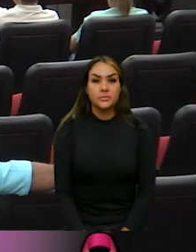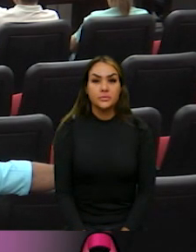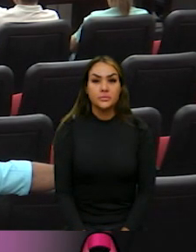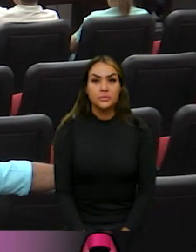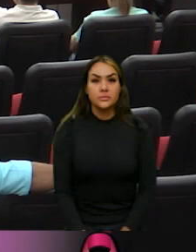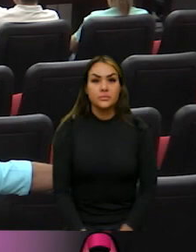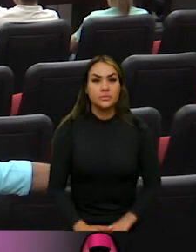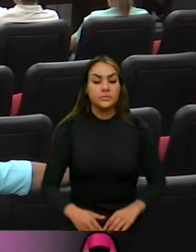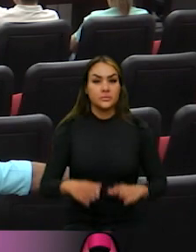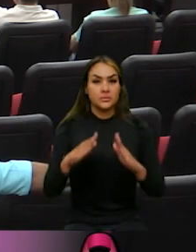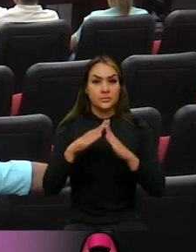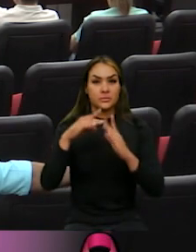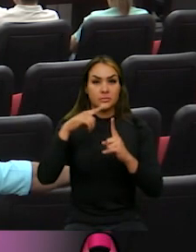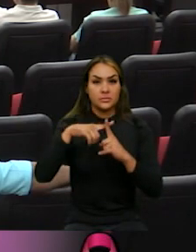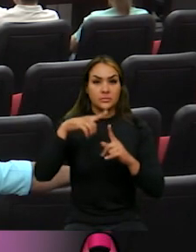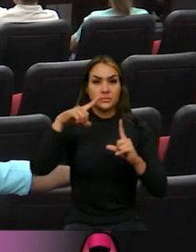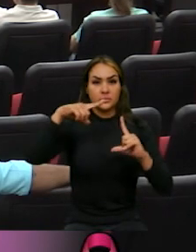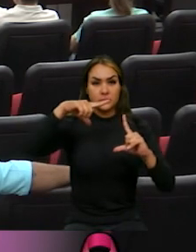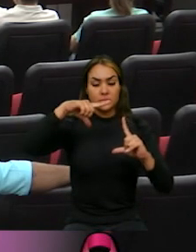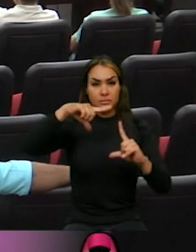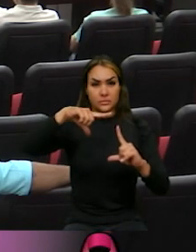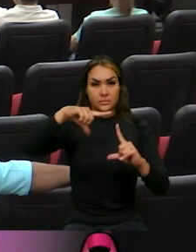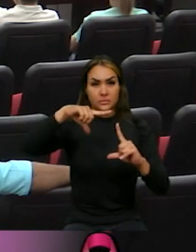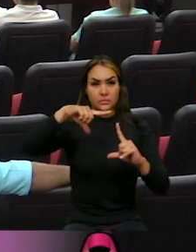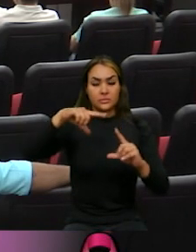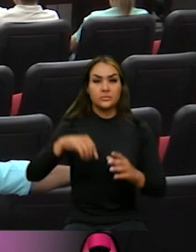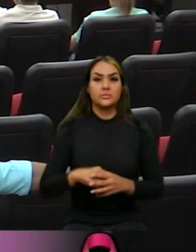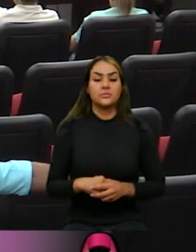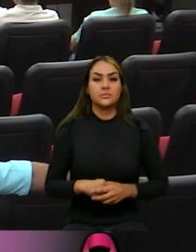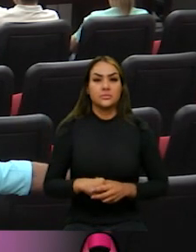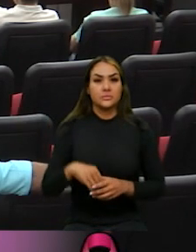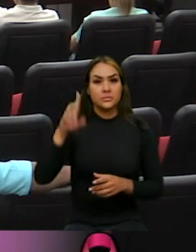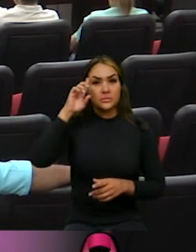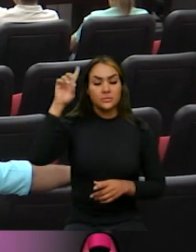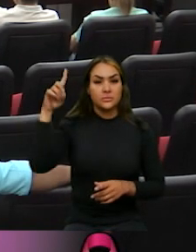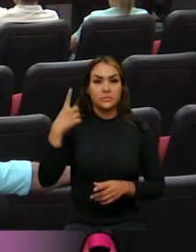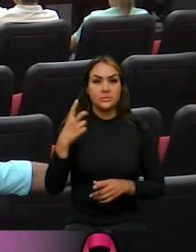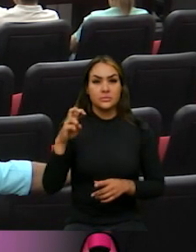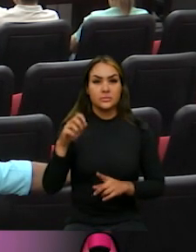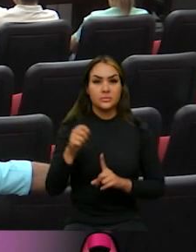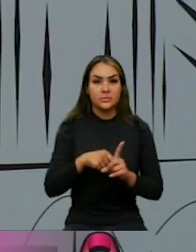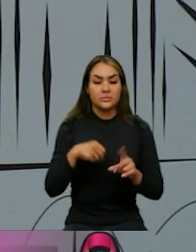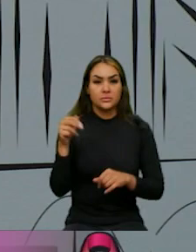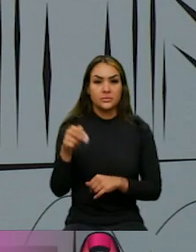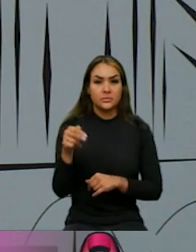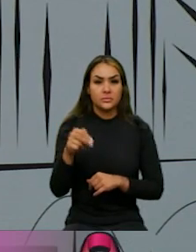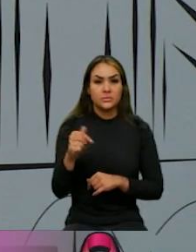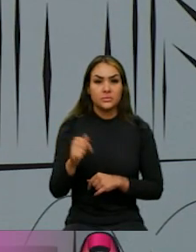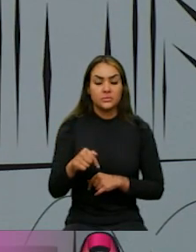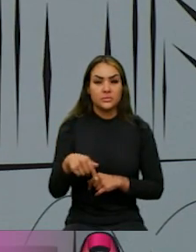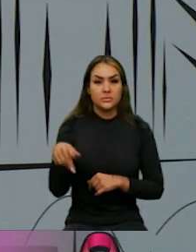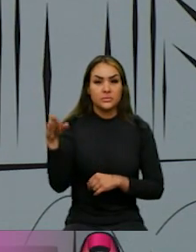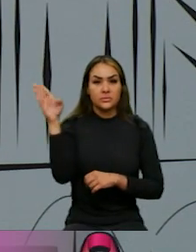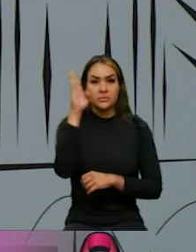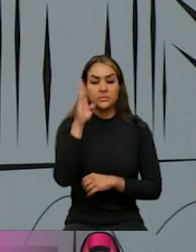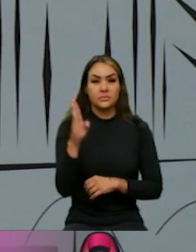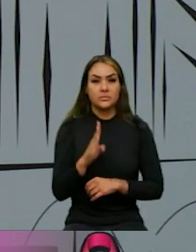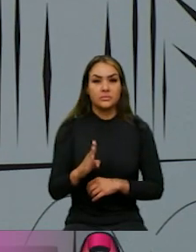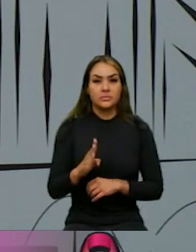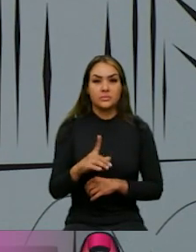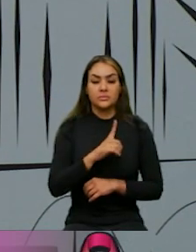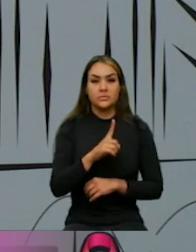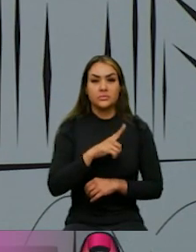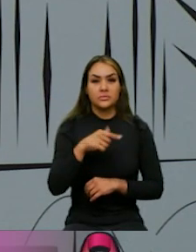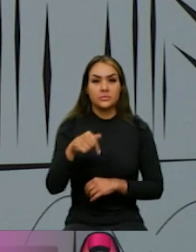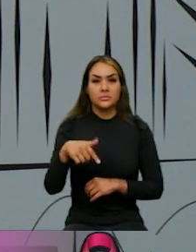A Igreja do Evangelho Quadrangular, agora no mês, dia 15 de novembro, aqui no Brasil vai completar 72